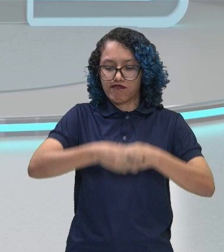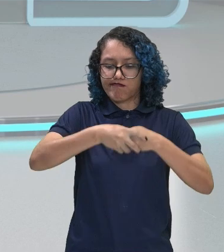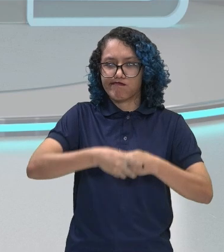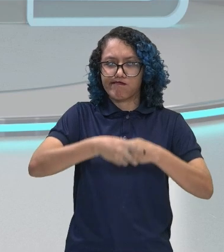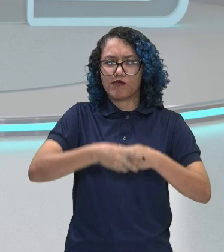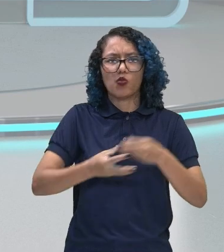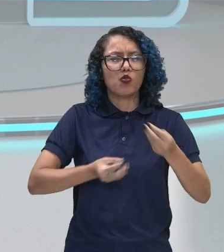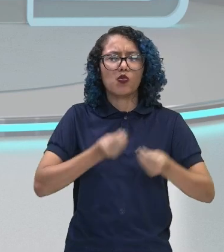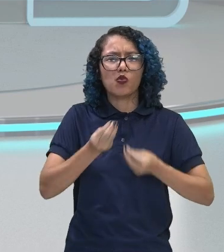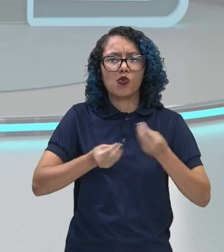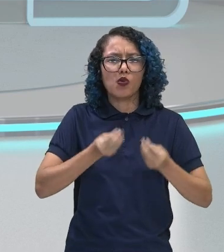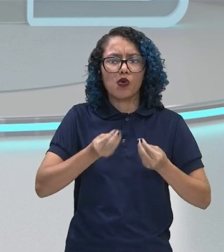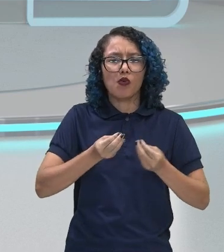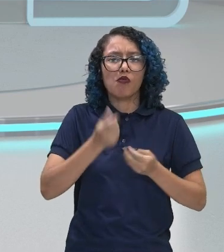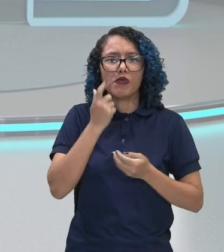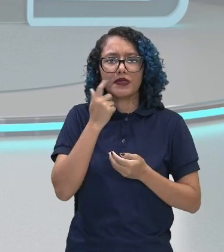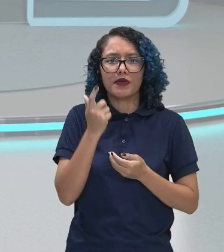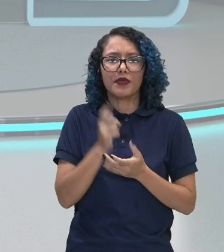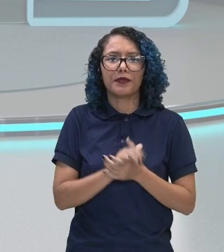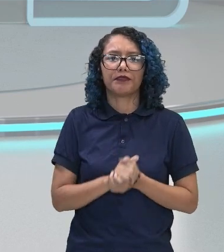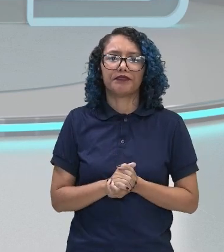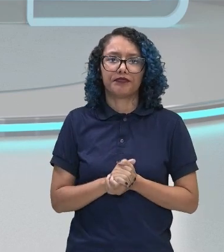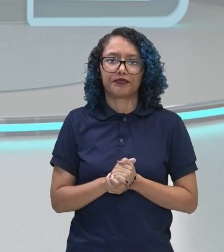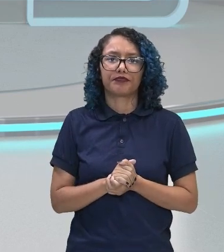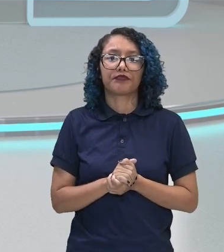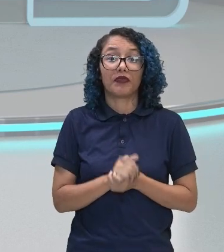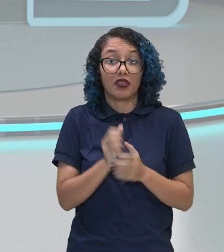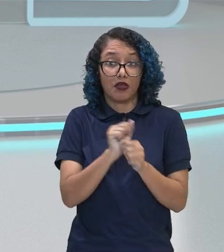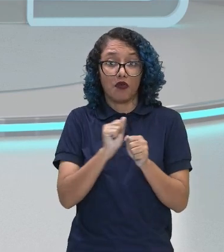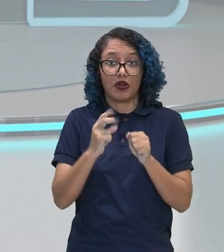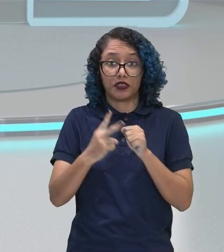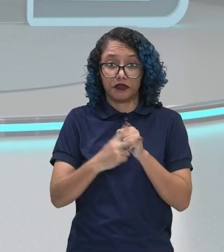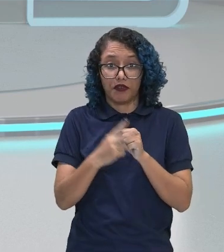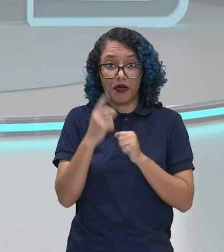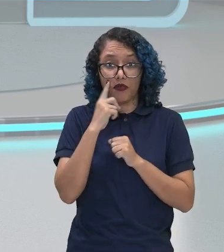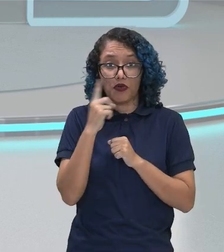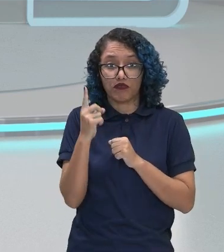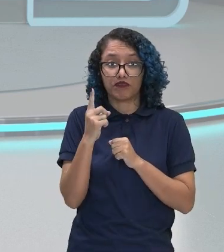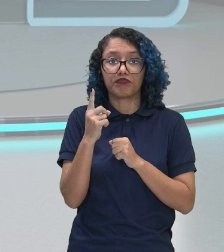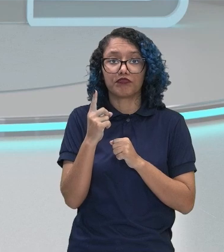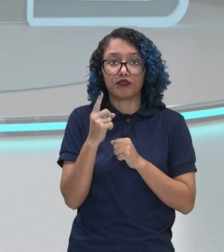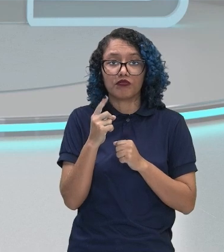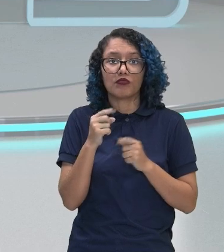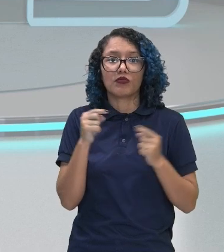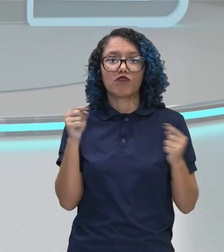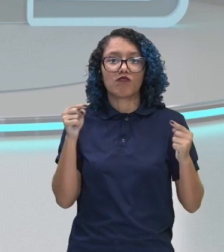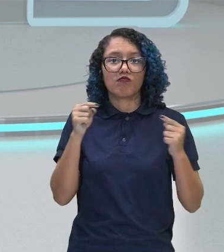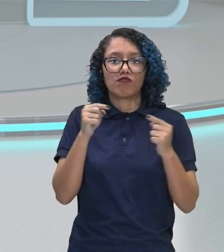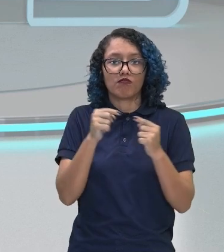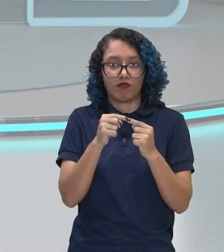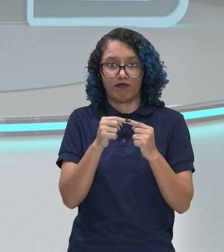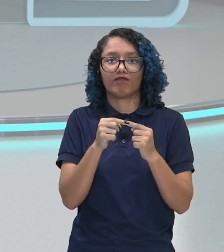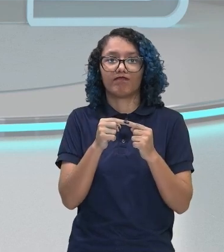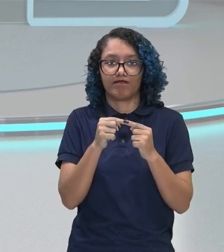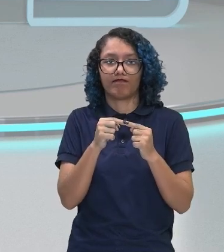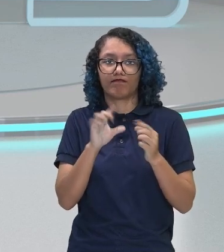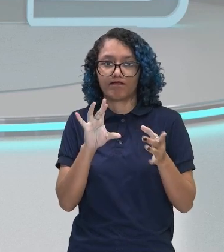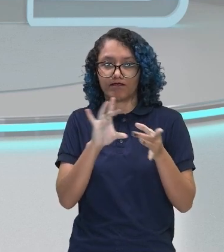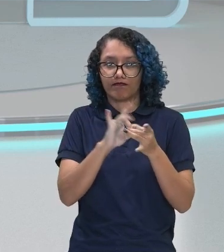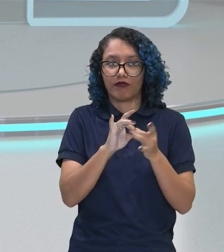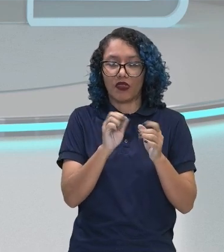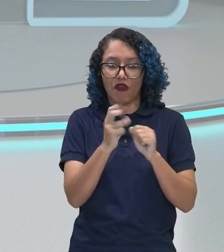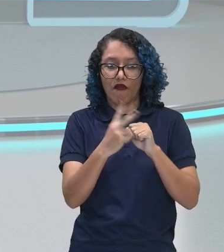Jack. Repare que aqui nesse caso, o advérbio, então, cheerfully, ele está conectado a um verbo, descrevendo,